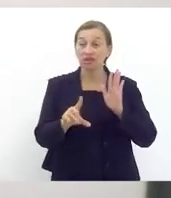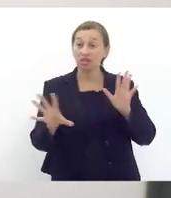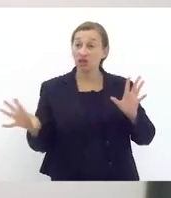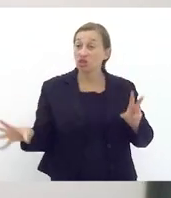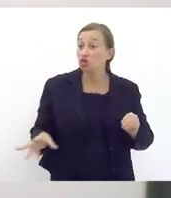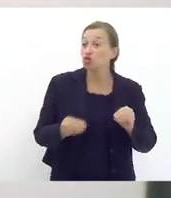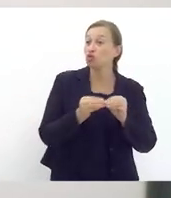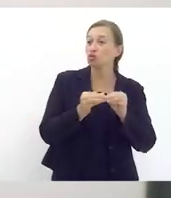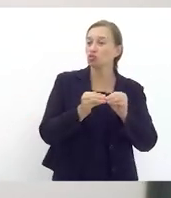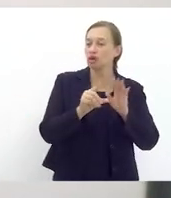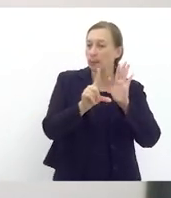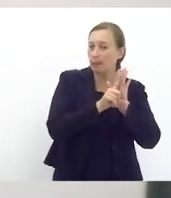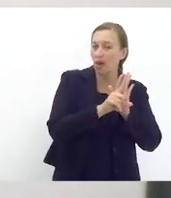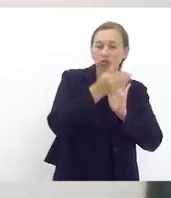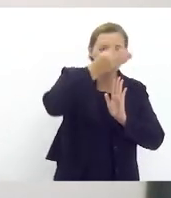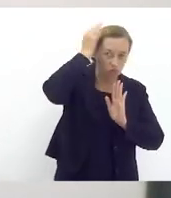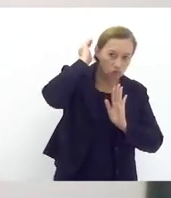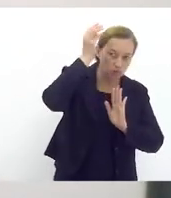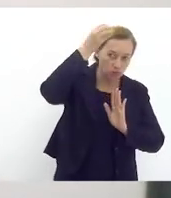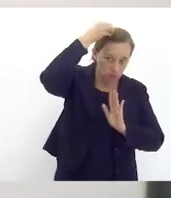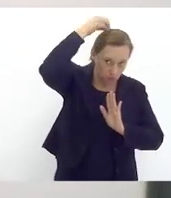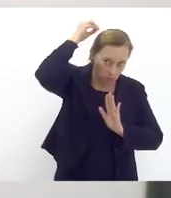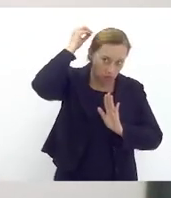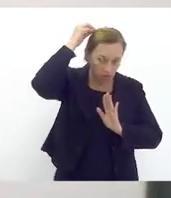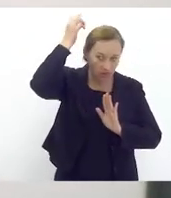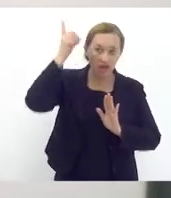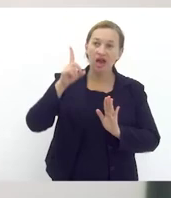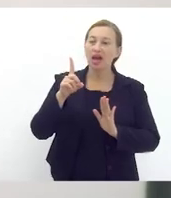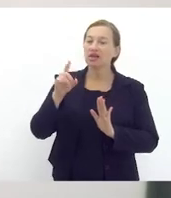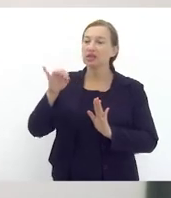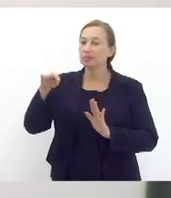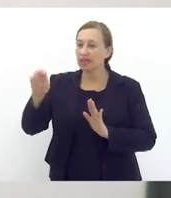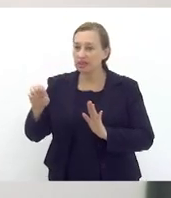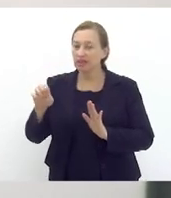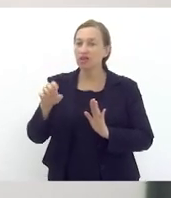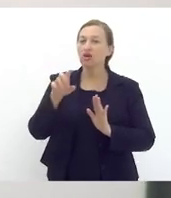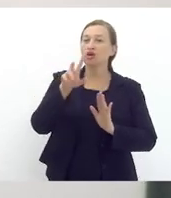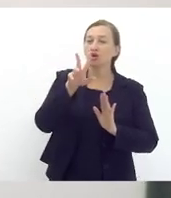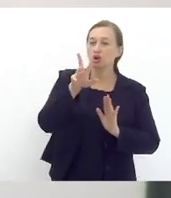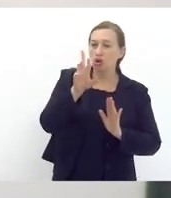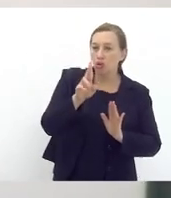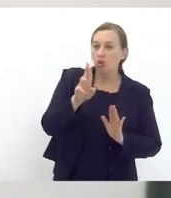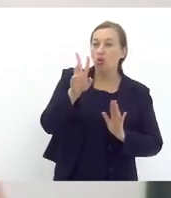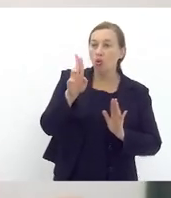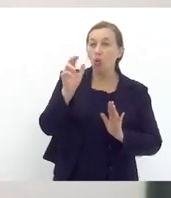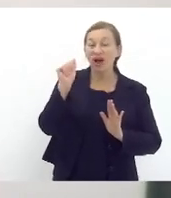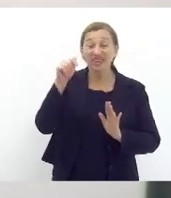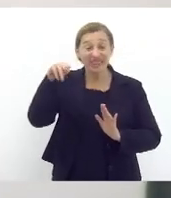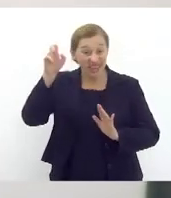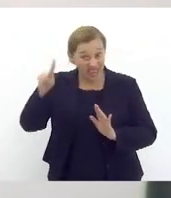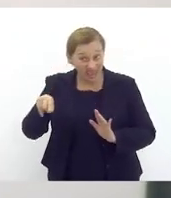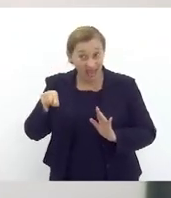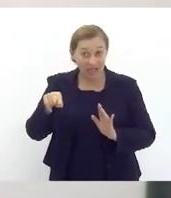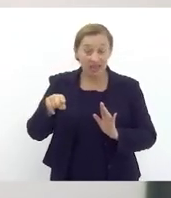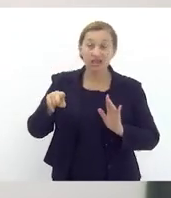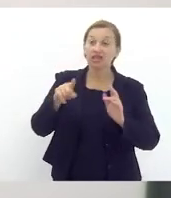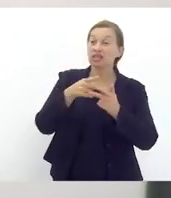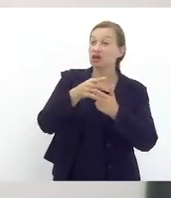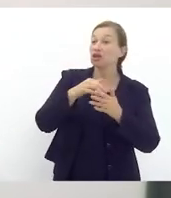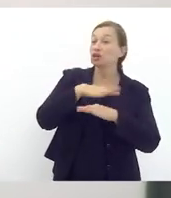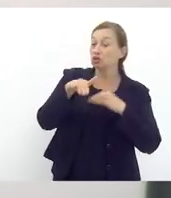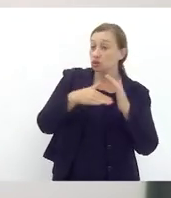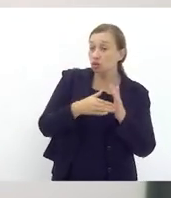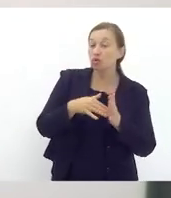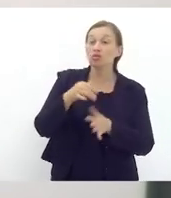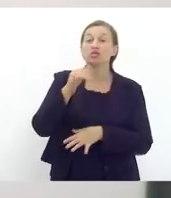pauta ao deblank 2 que vem daqui para frente pauta rouanet já tá vigente pauta esses editais que Eu mencionei tanto da